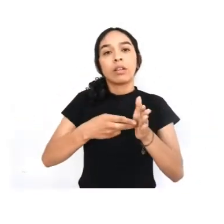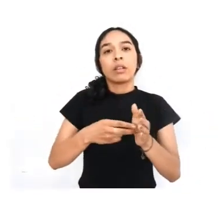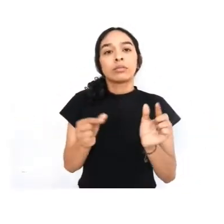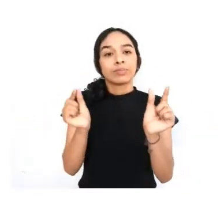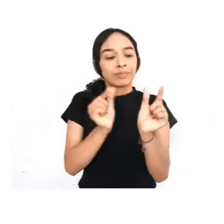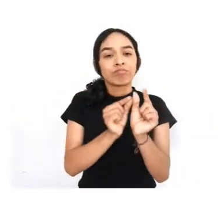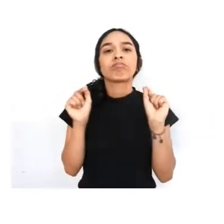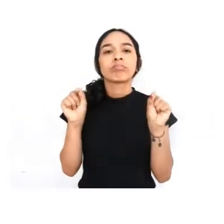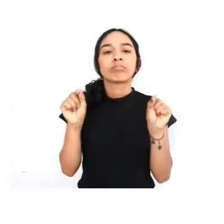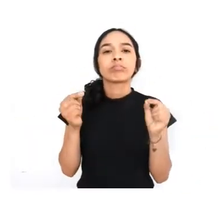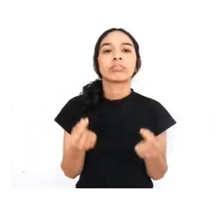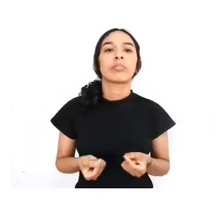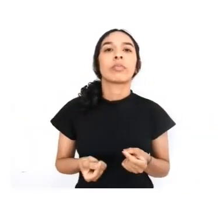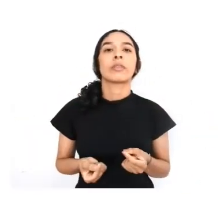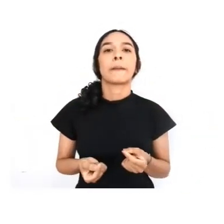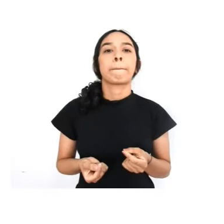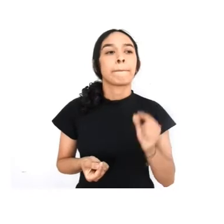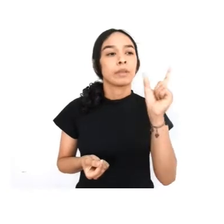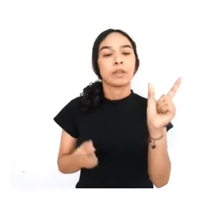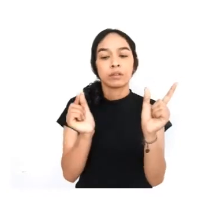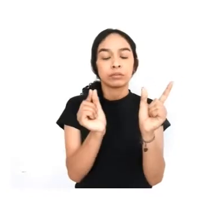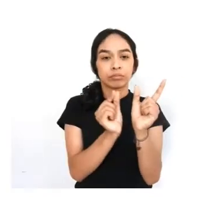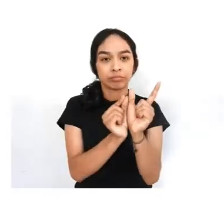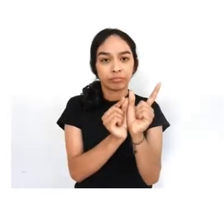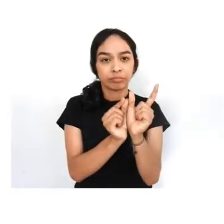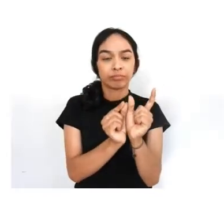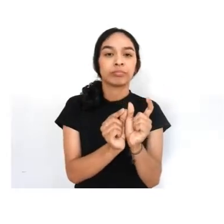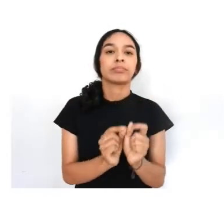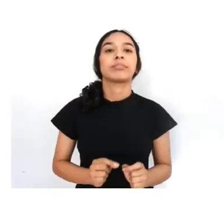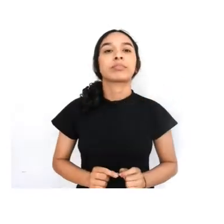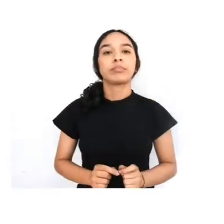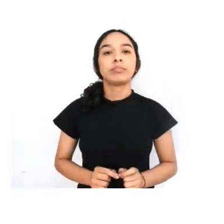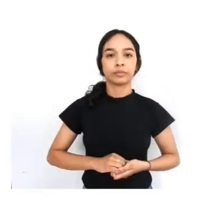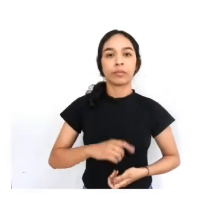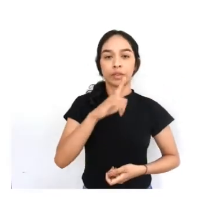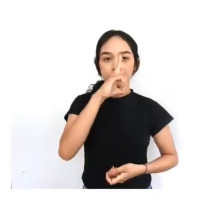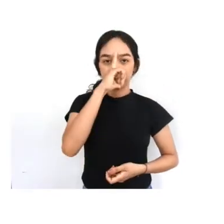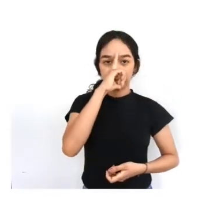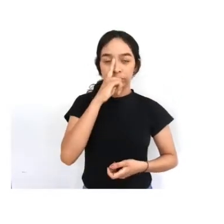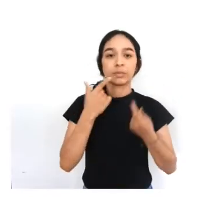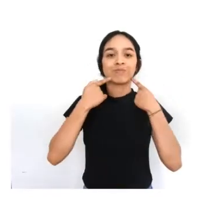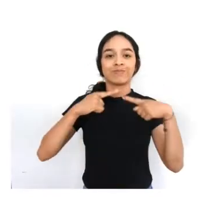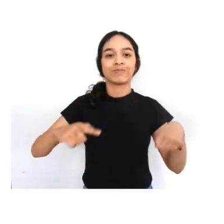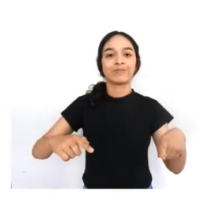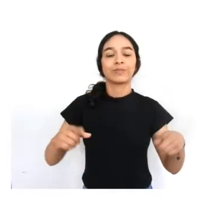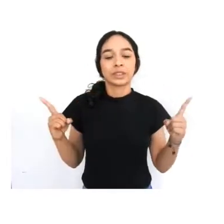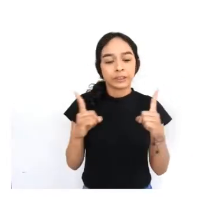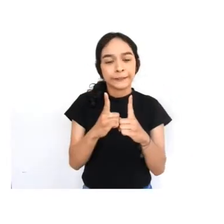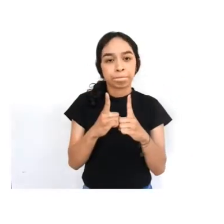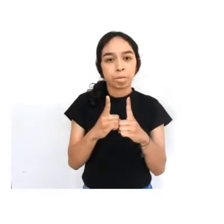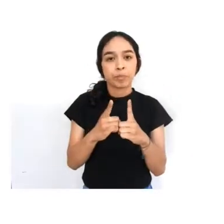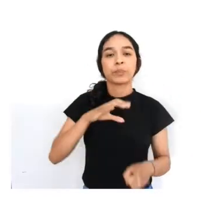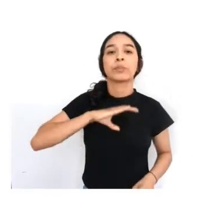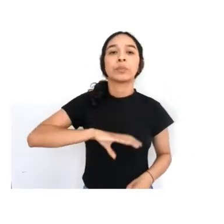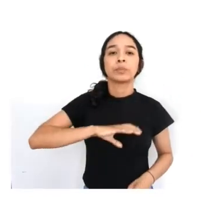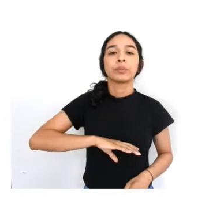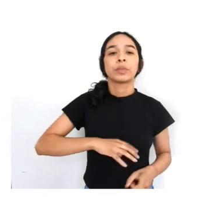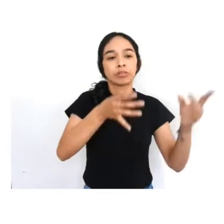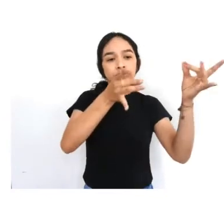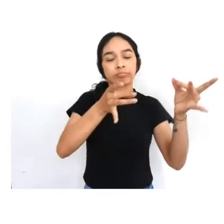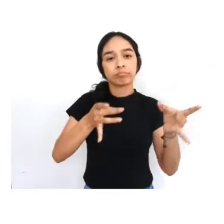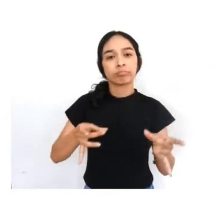que é o sufixo? É a última sílaba que compõe uma palavra. O latim é uma língua sintética.